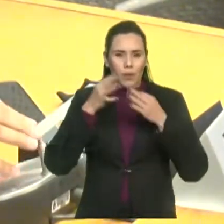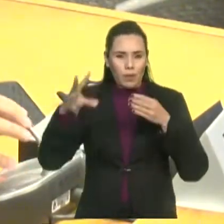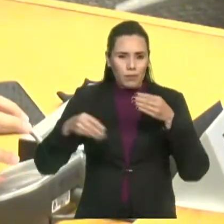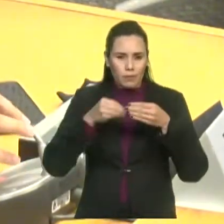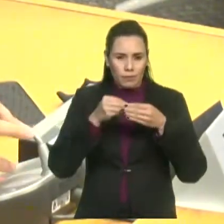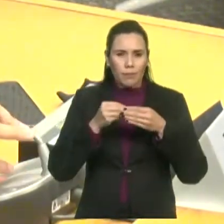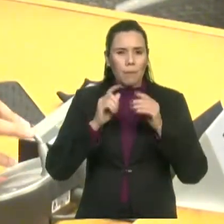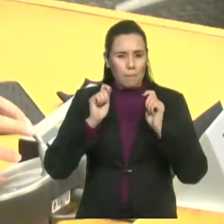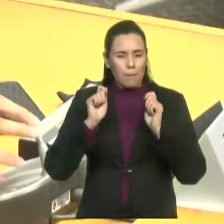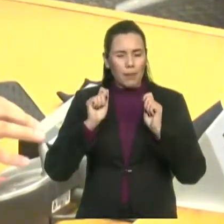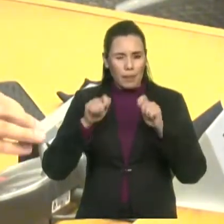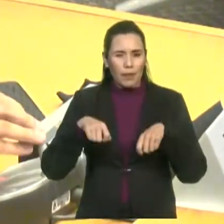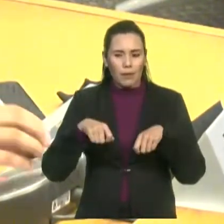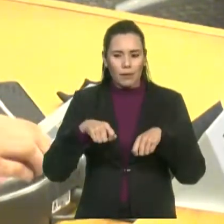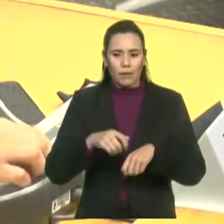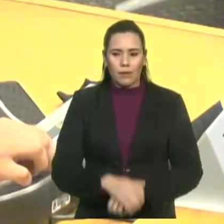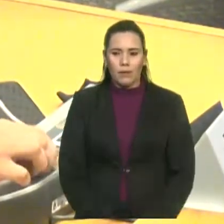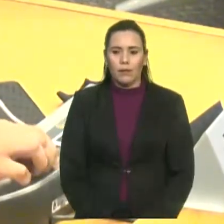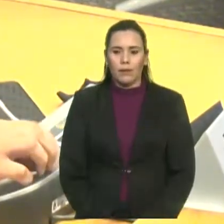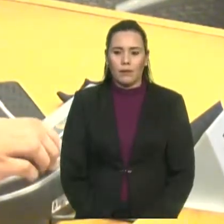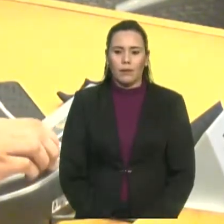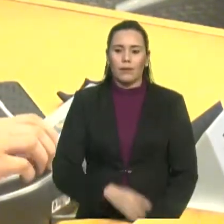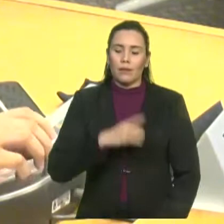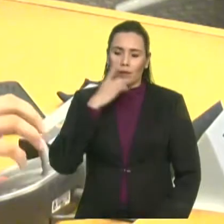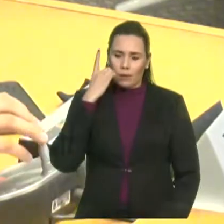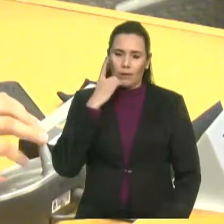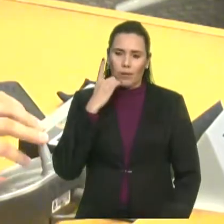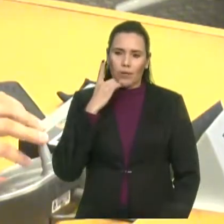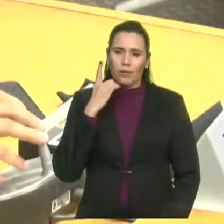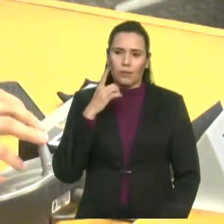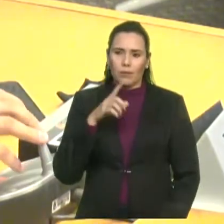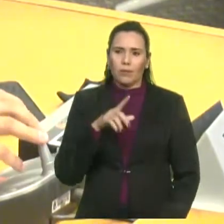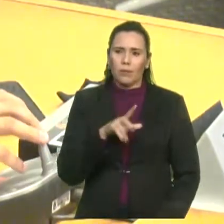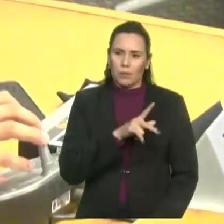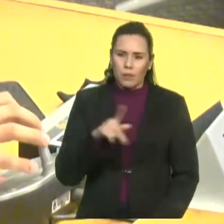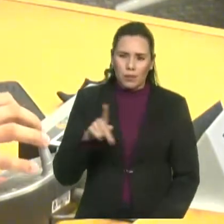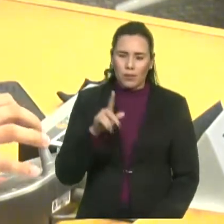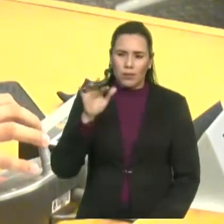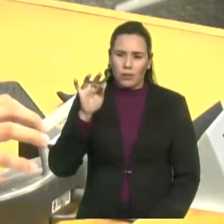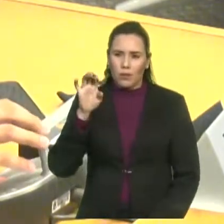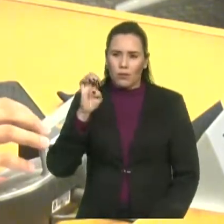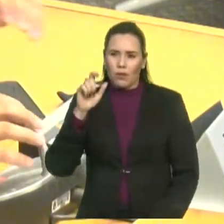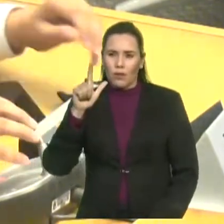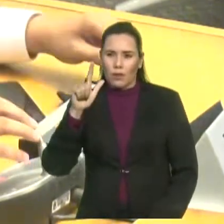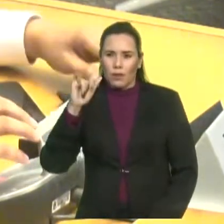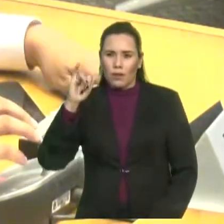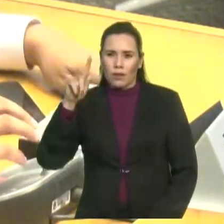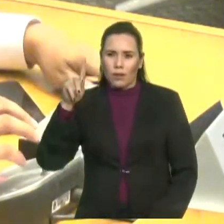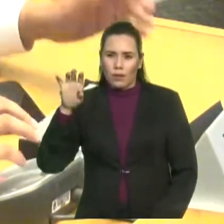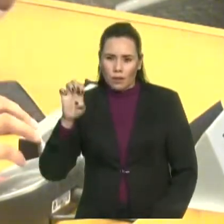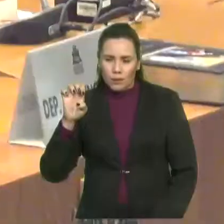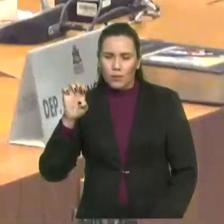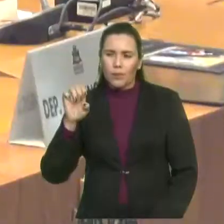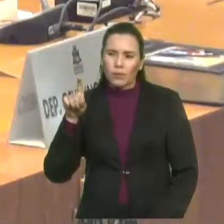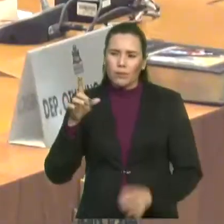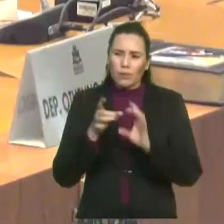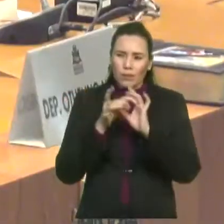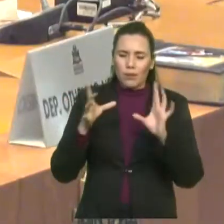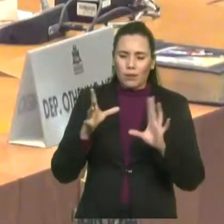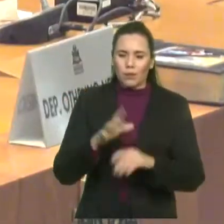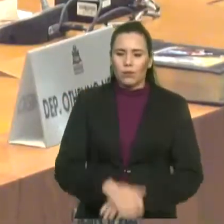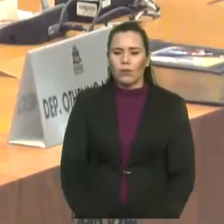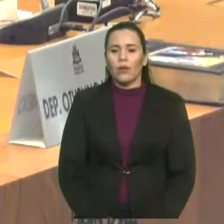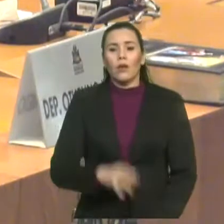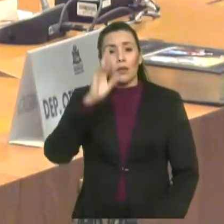Deputado Felipe, Vossa Excelência autoriza? Sim. Deputado presidente Felipe, eu também gostaria, né? Porque o outro presidente na tribuna tem que abrir essas